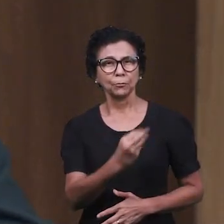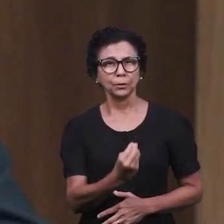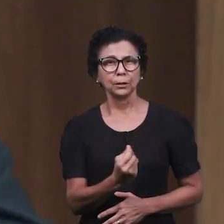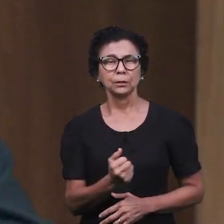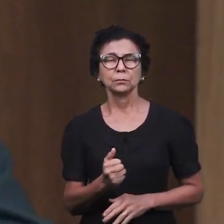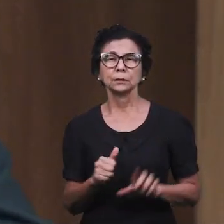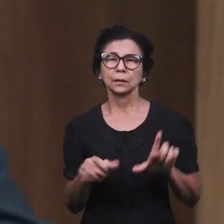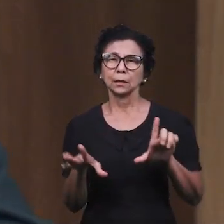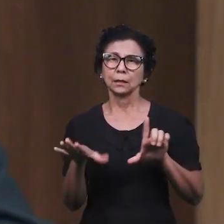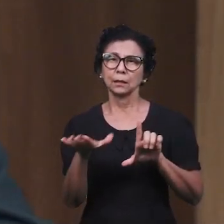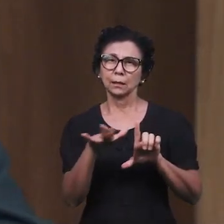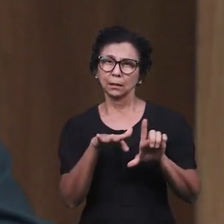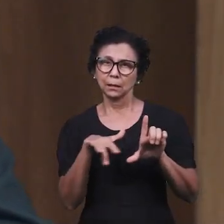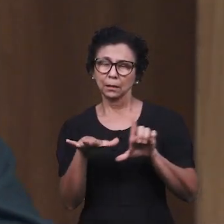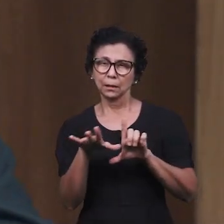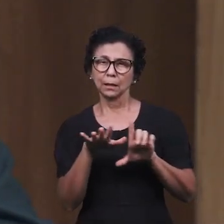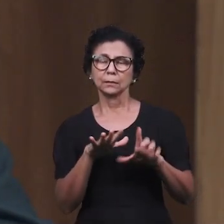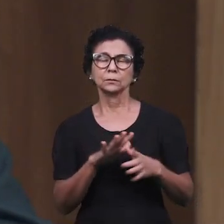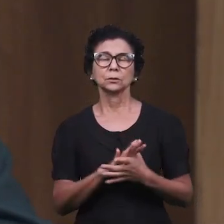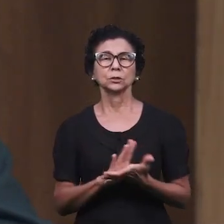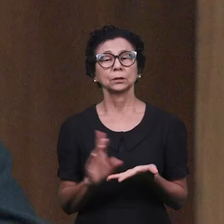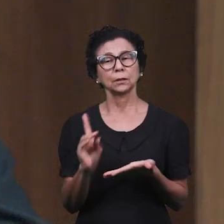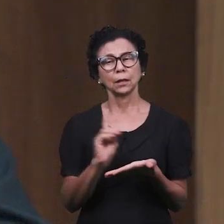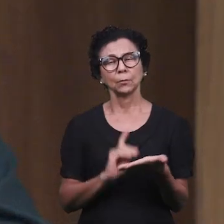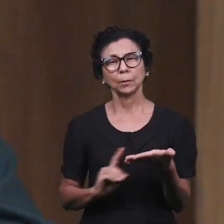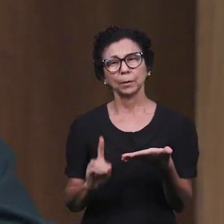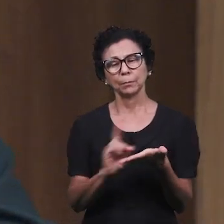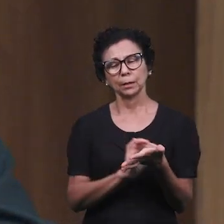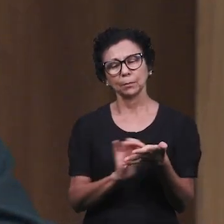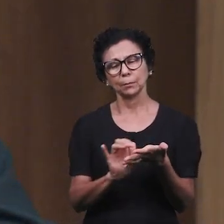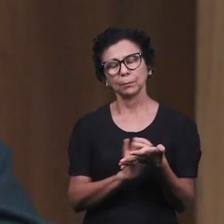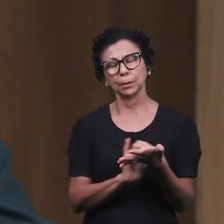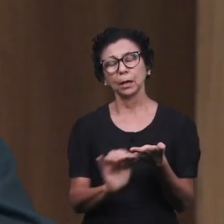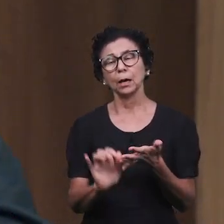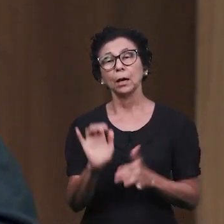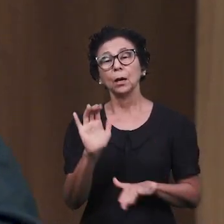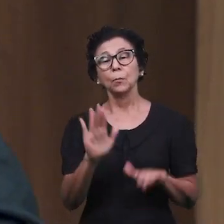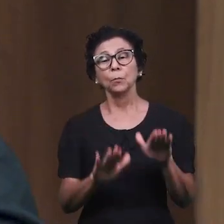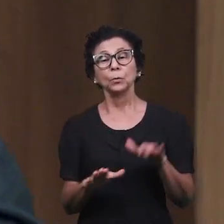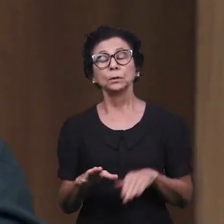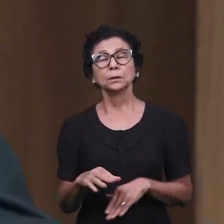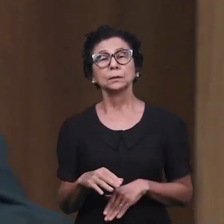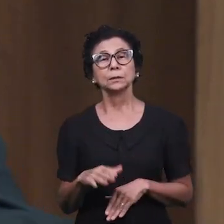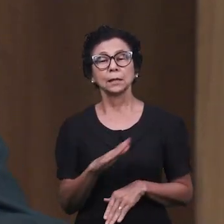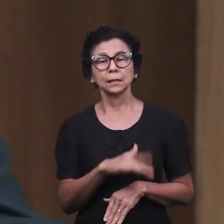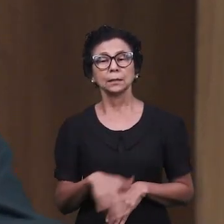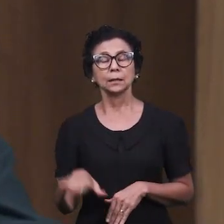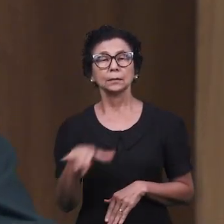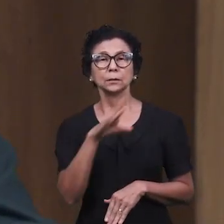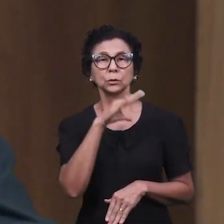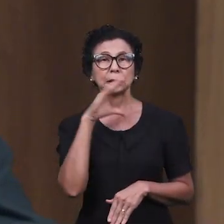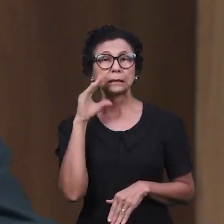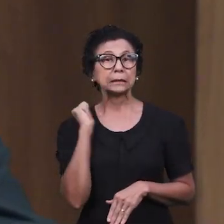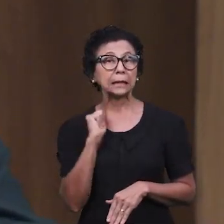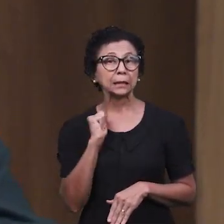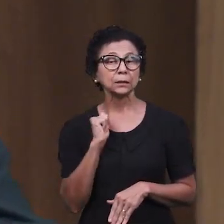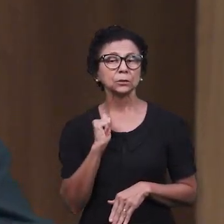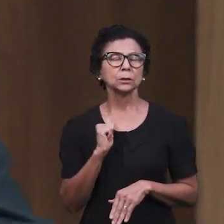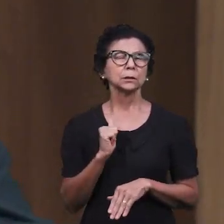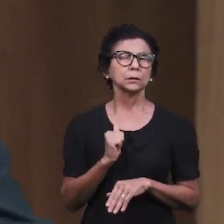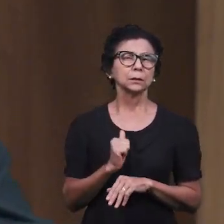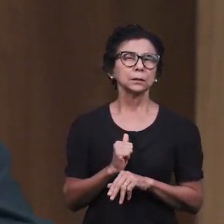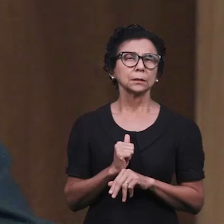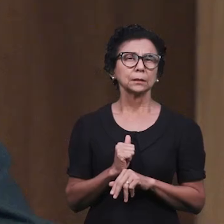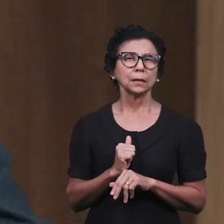anteriores, muitas crianças e adolescentes têm buscado orientações em influenciadores digitais que falam de tudo,